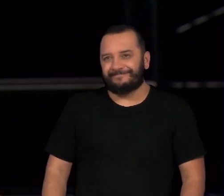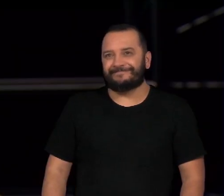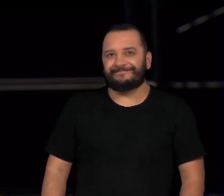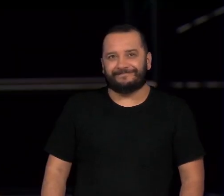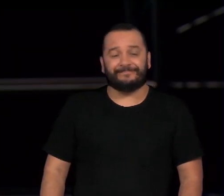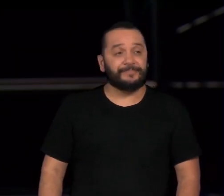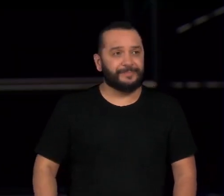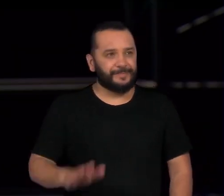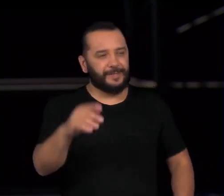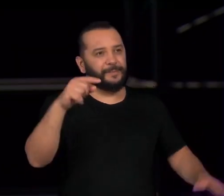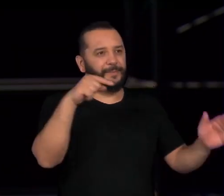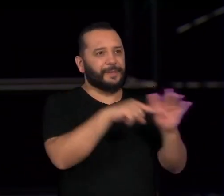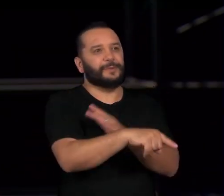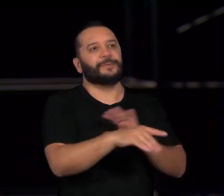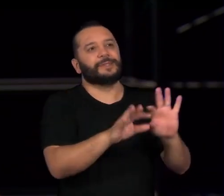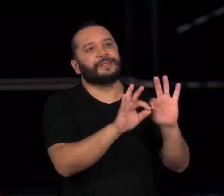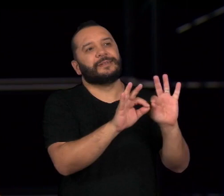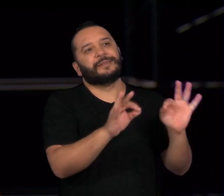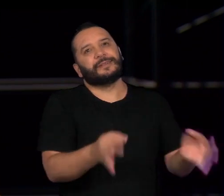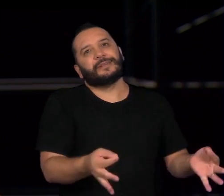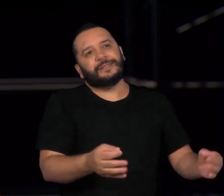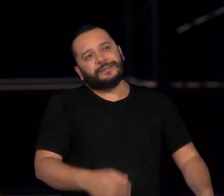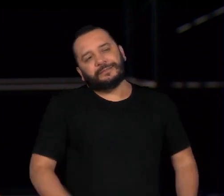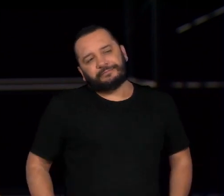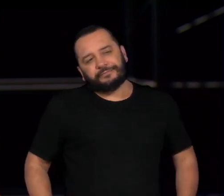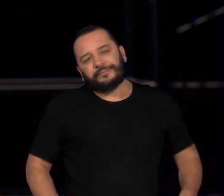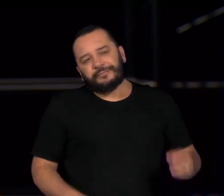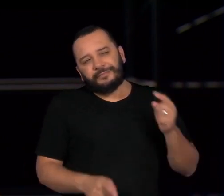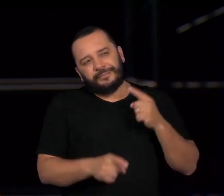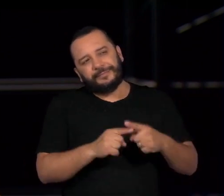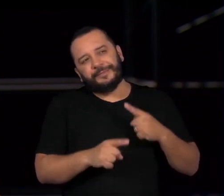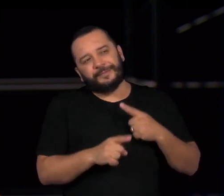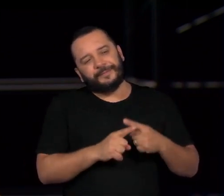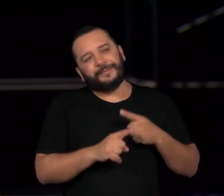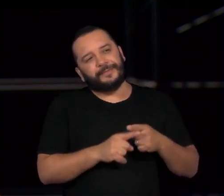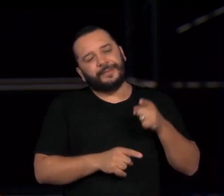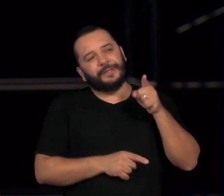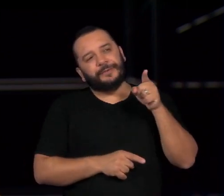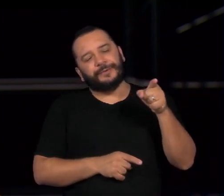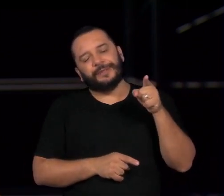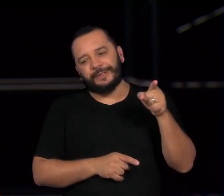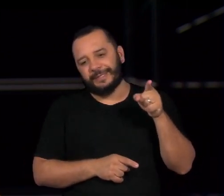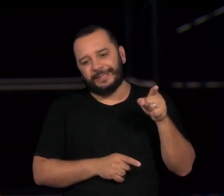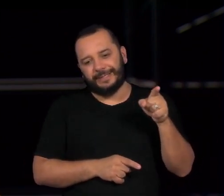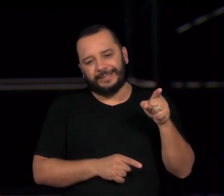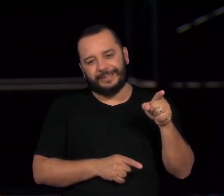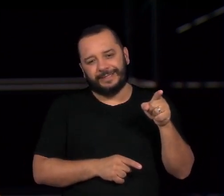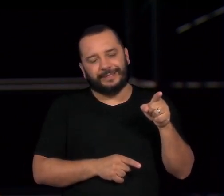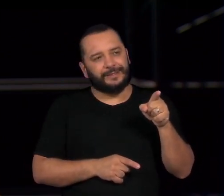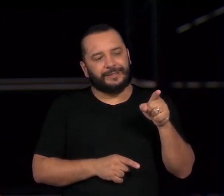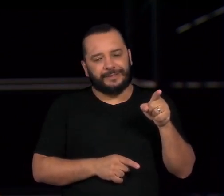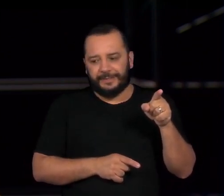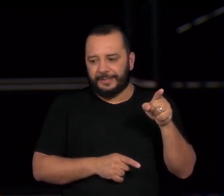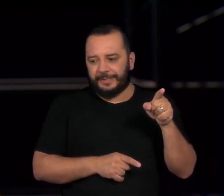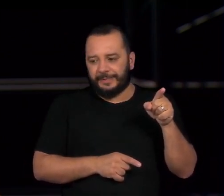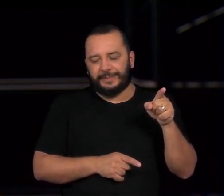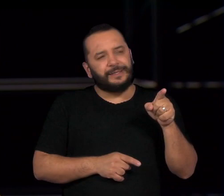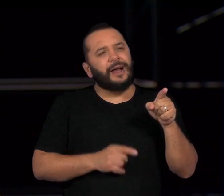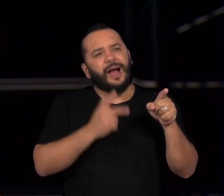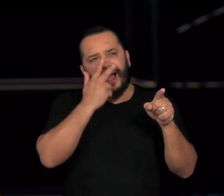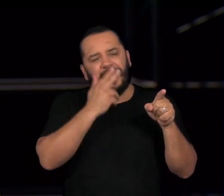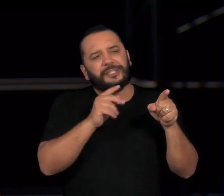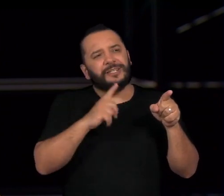obrigar uma pergunta bastante simples por essa quase onipresença do boi na maioria das